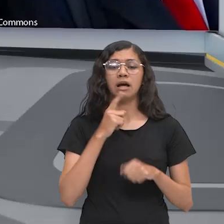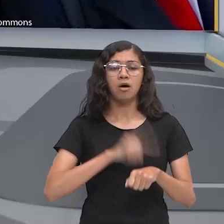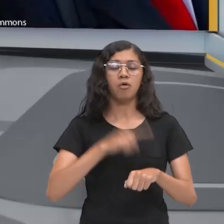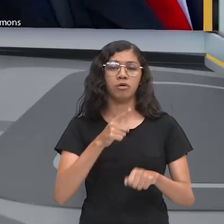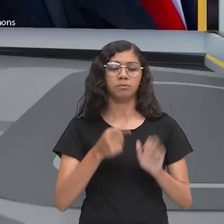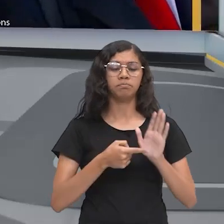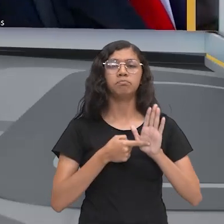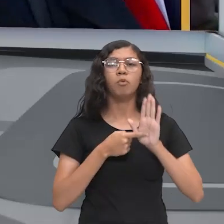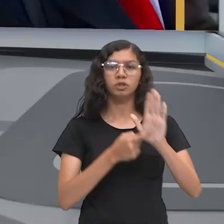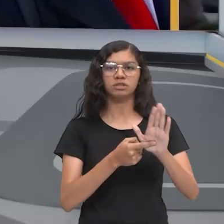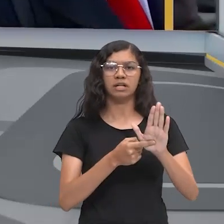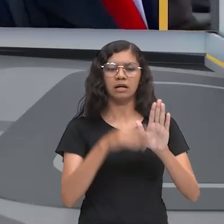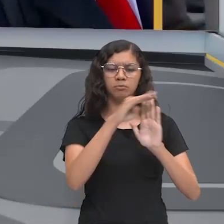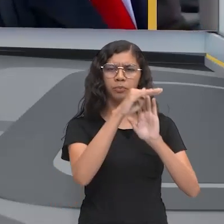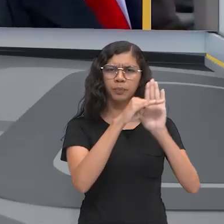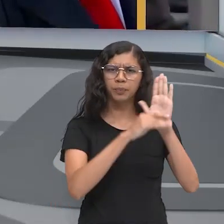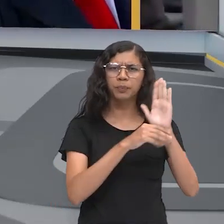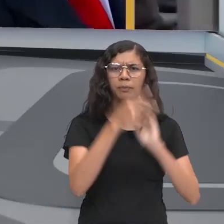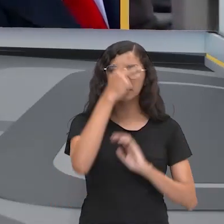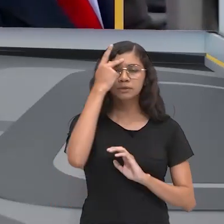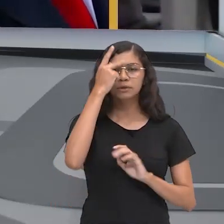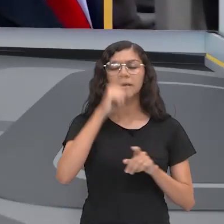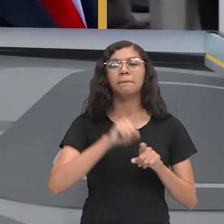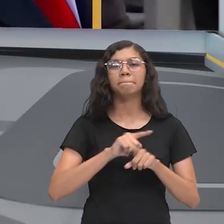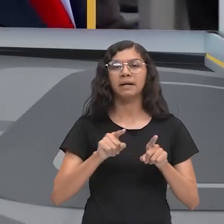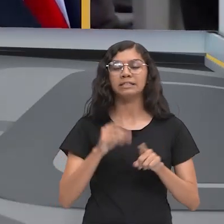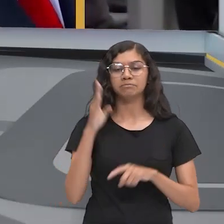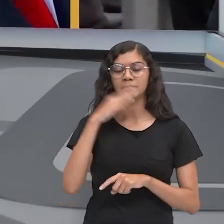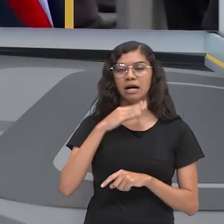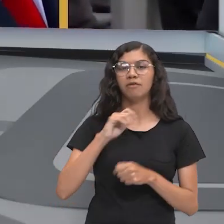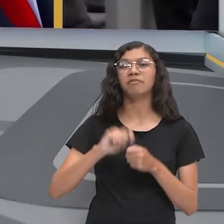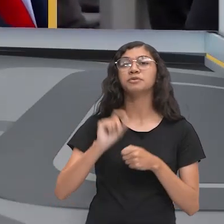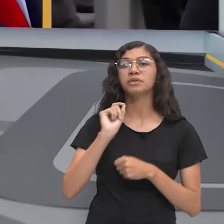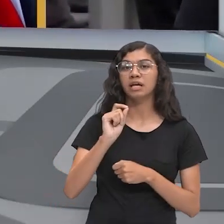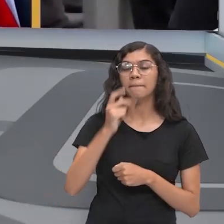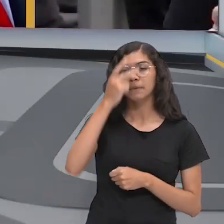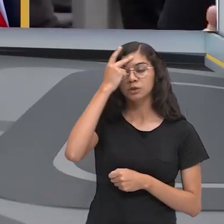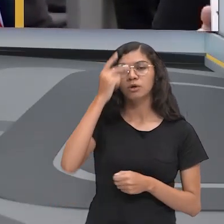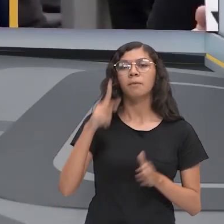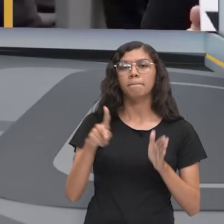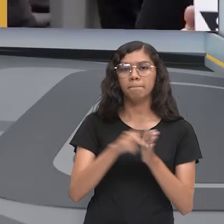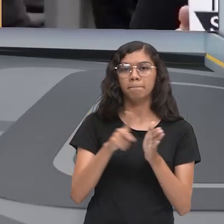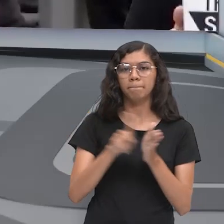O mal eles fazem para quem comete esses crimes, né?